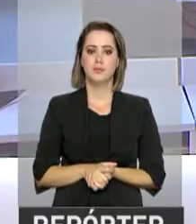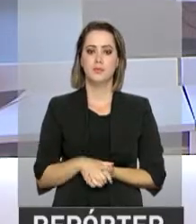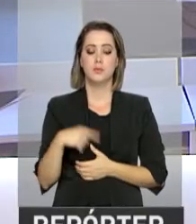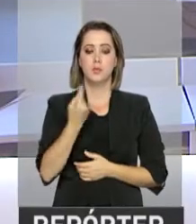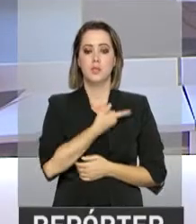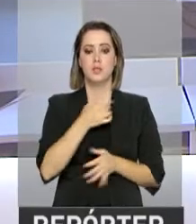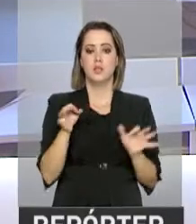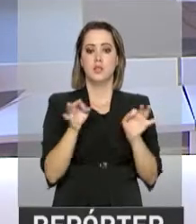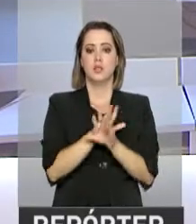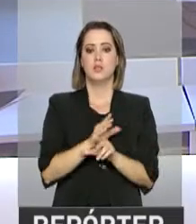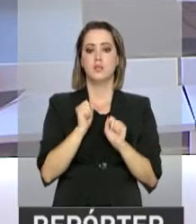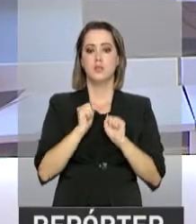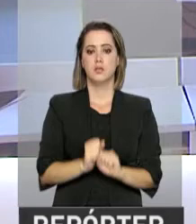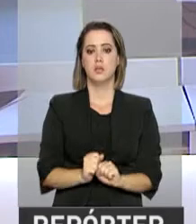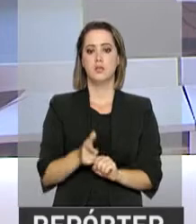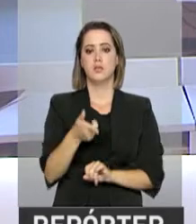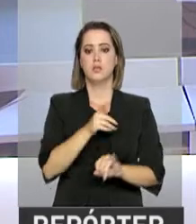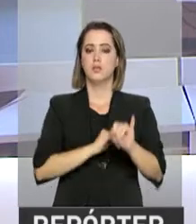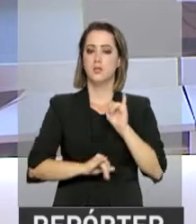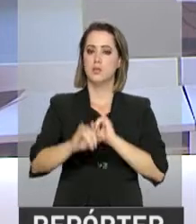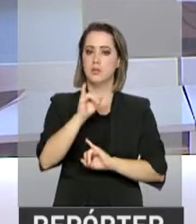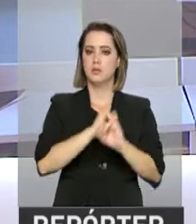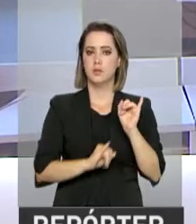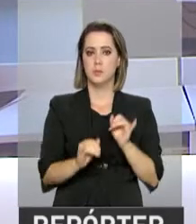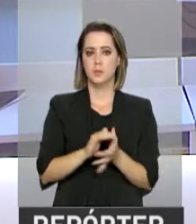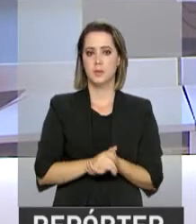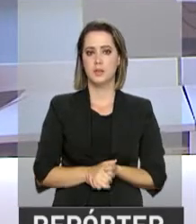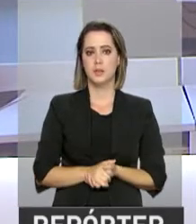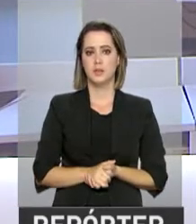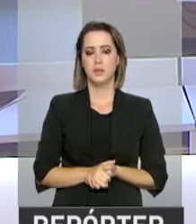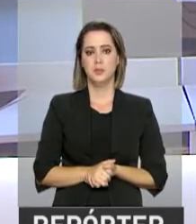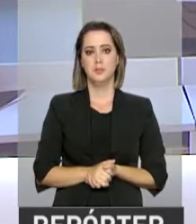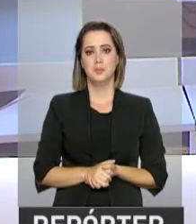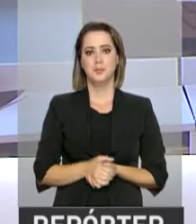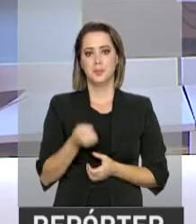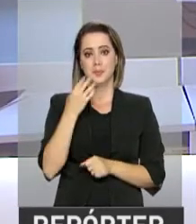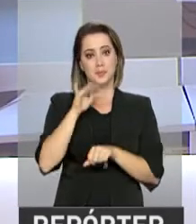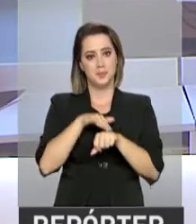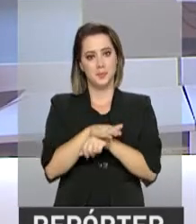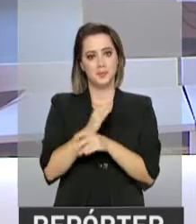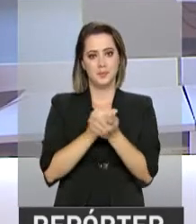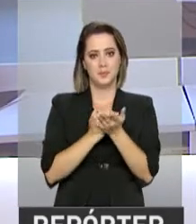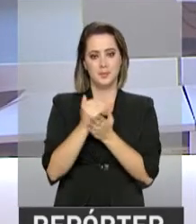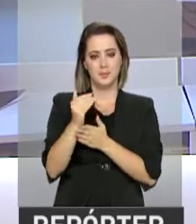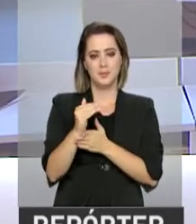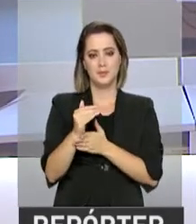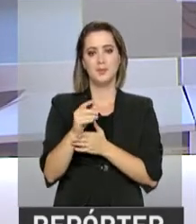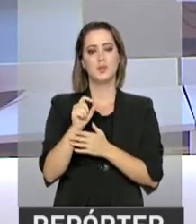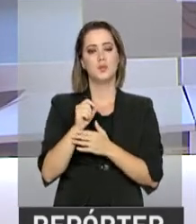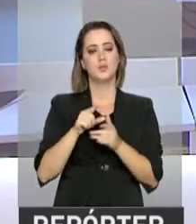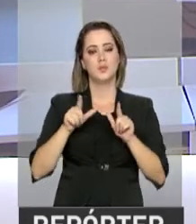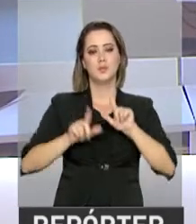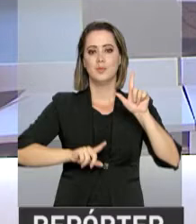Nós ficamos por aqui, podemos voltar a qualquer momento com outras informações. Uma boa noite para você, um ótimo fim de